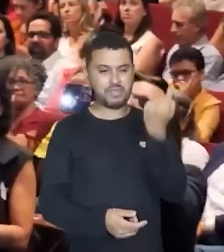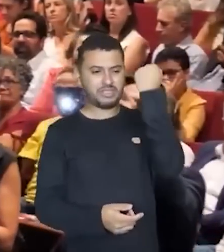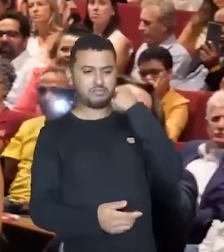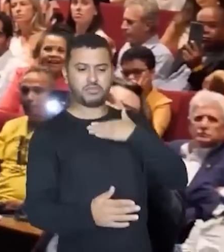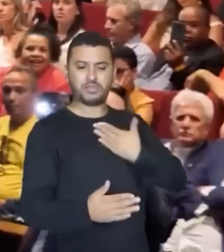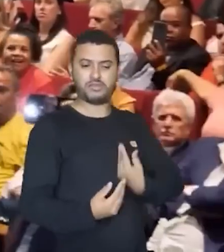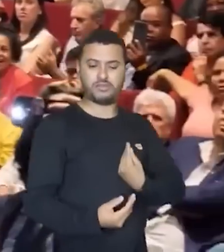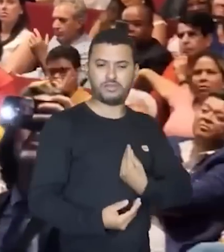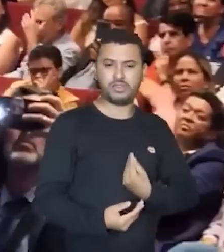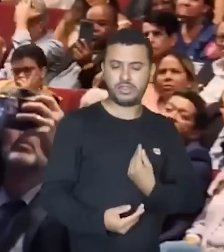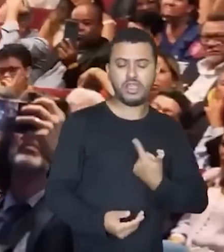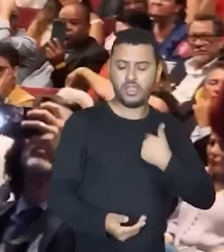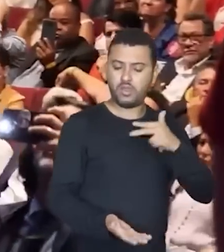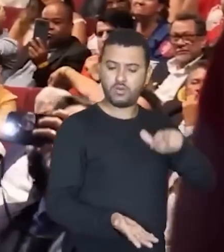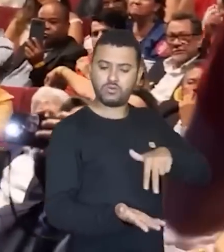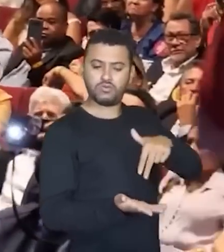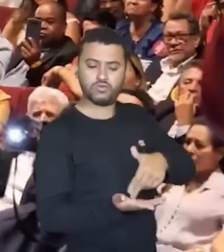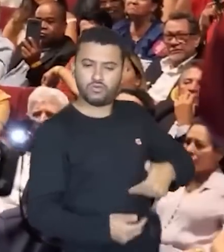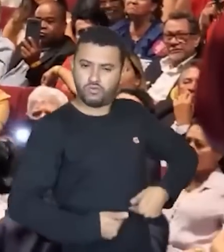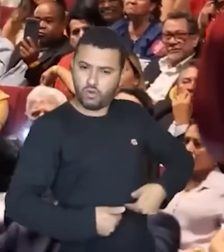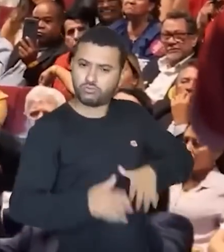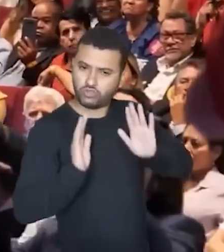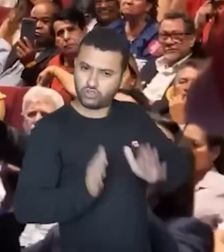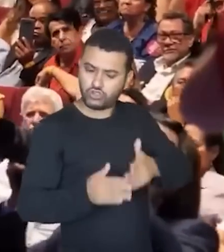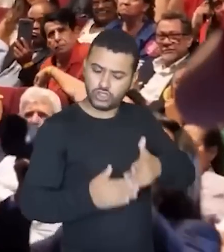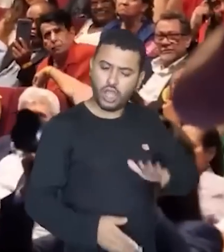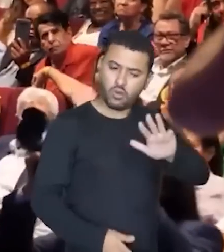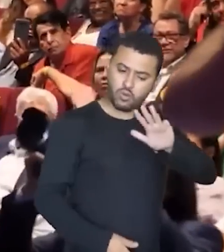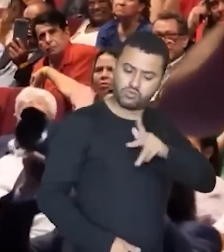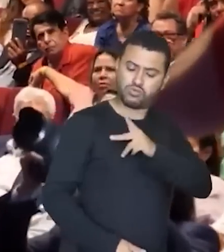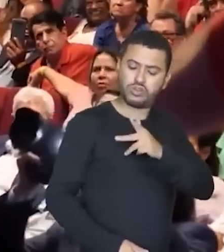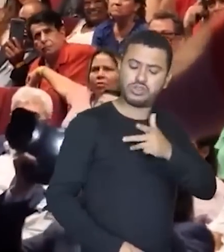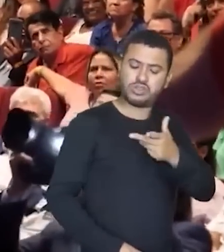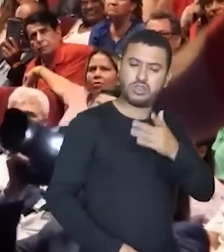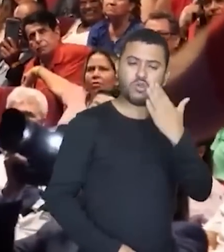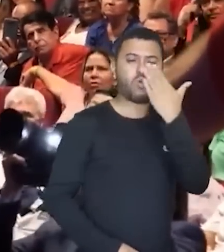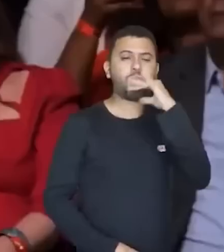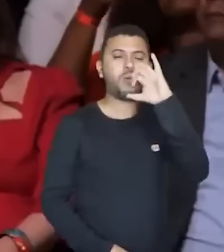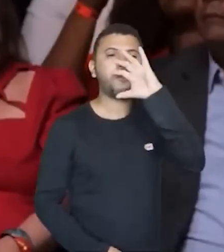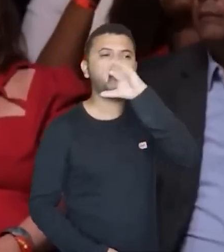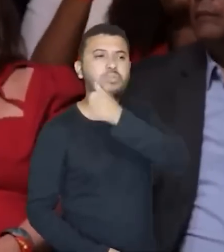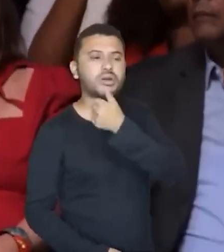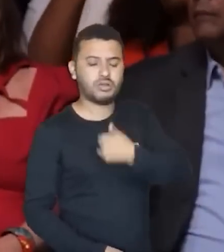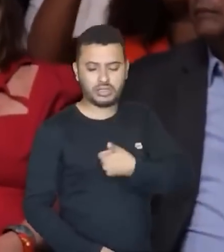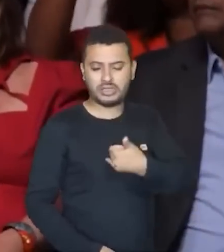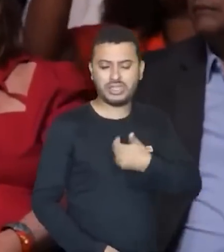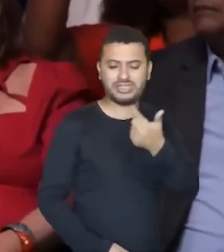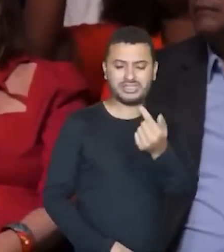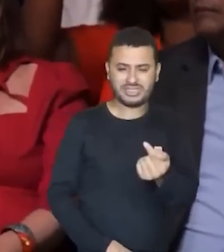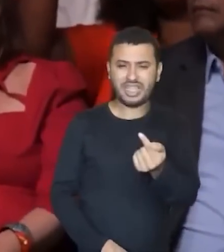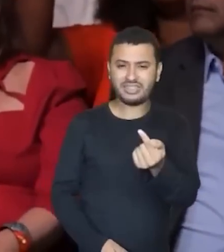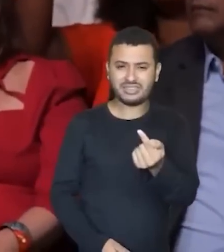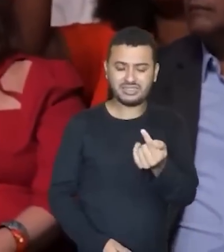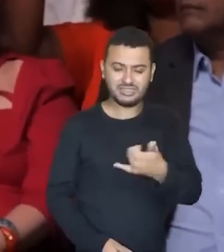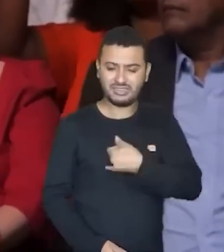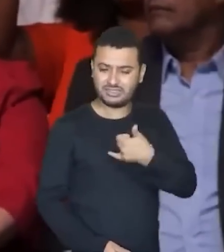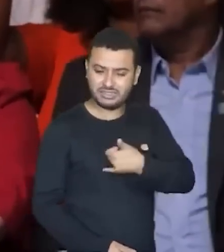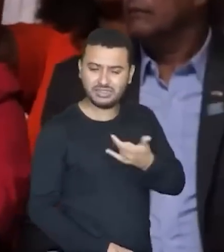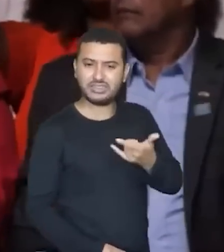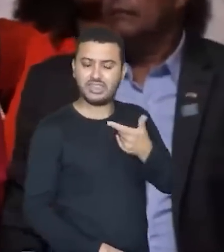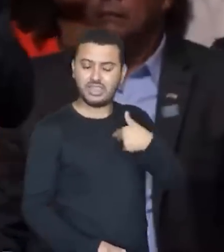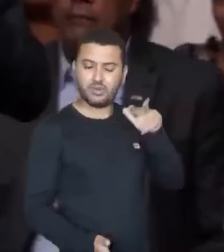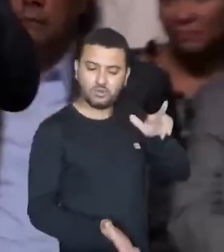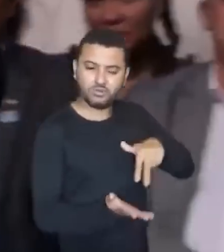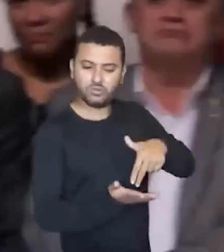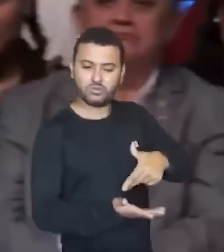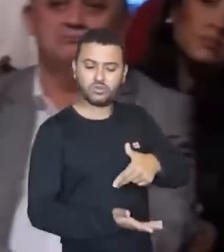Lula que passou fome e que comeu pão pela primeira vez aos 7 anos de idade. Esse Lula veio junto